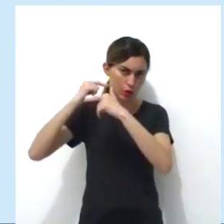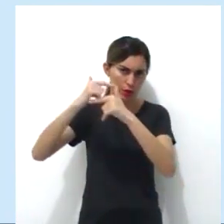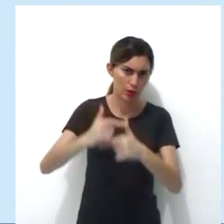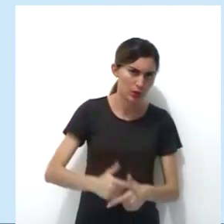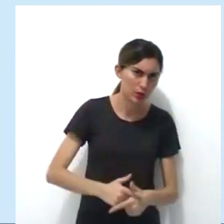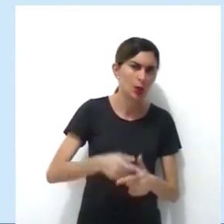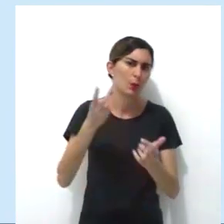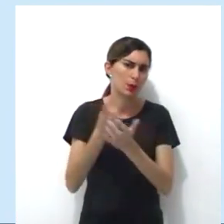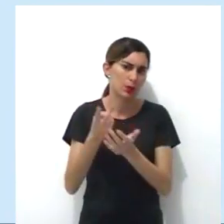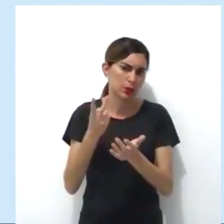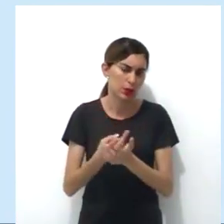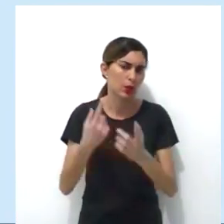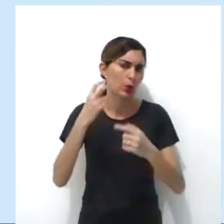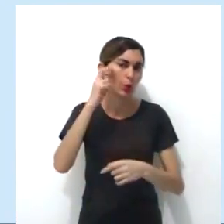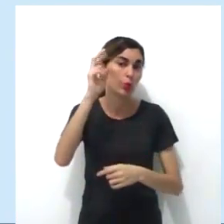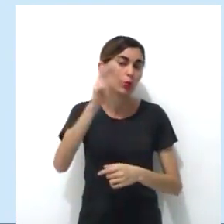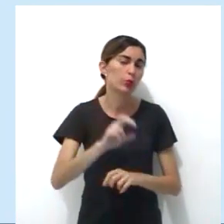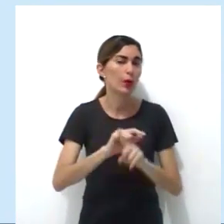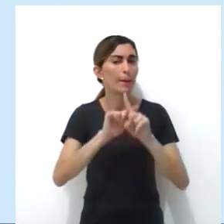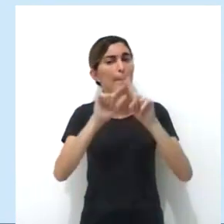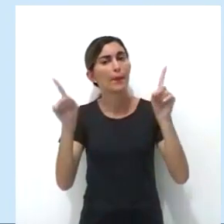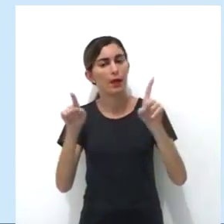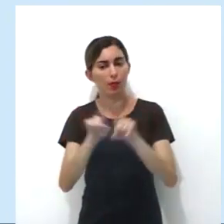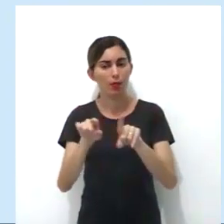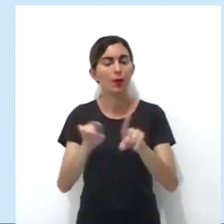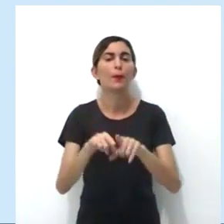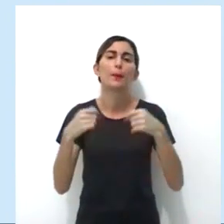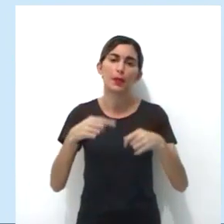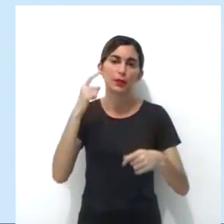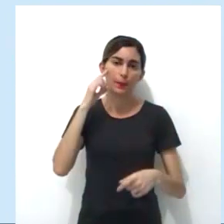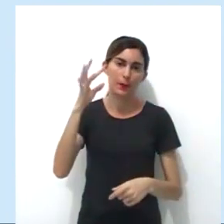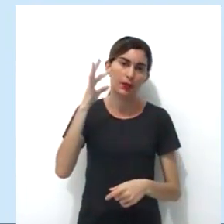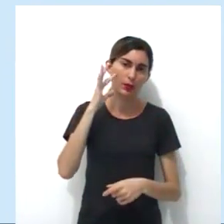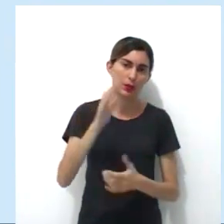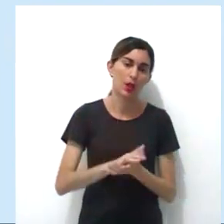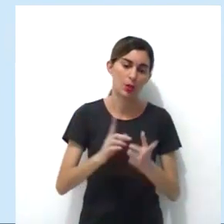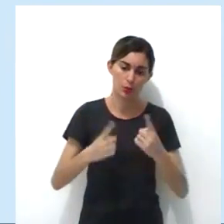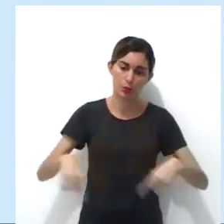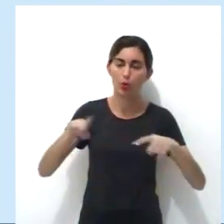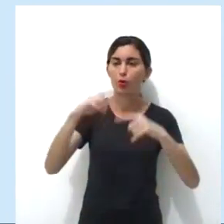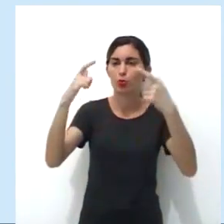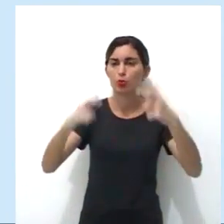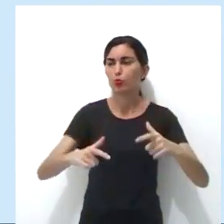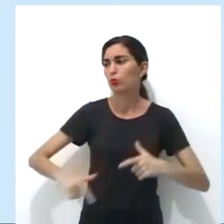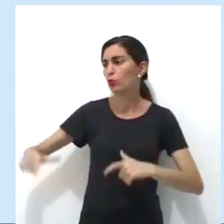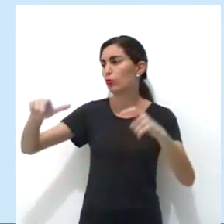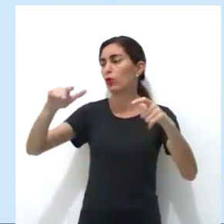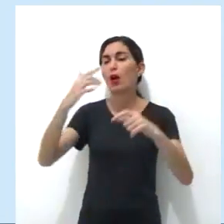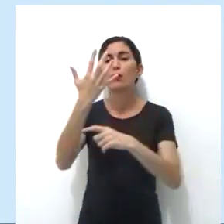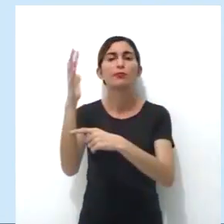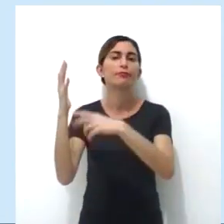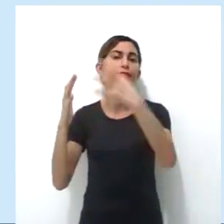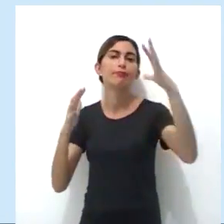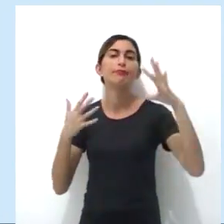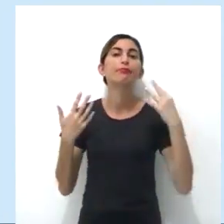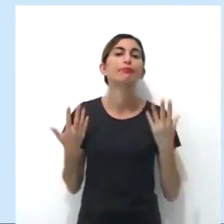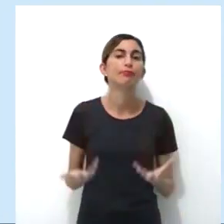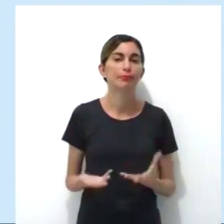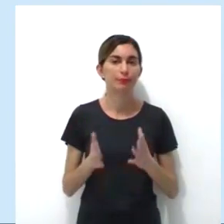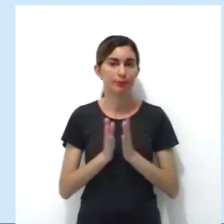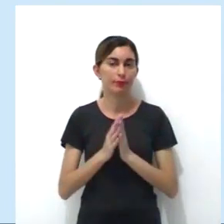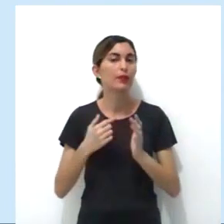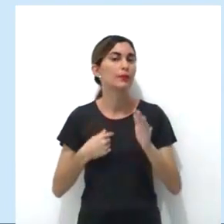ambientais, já que a extração e a queima de madeiras colaboram para a degradação ambiental. E aí, o que a